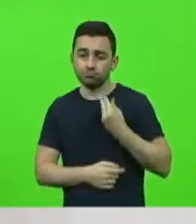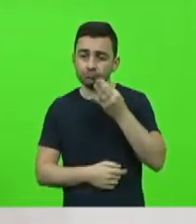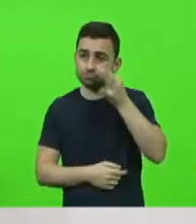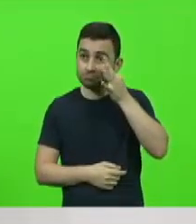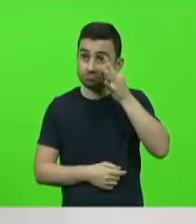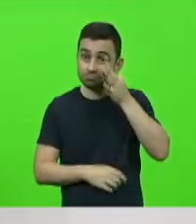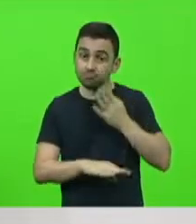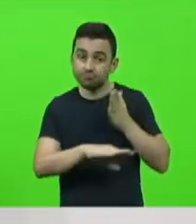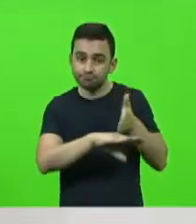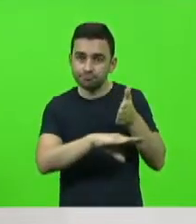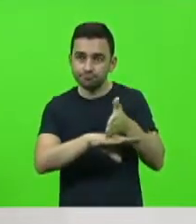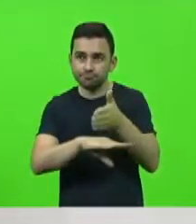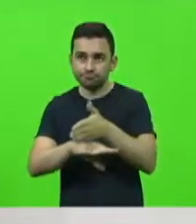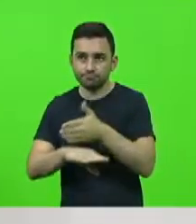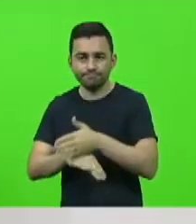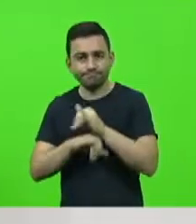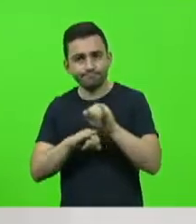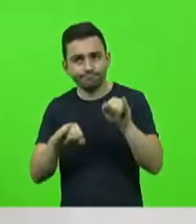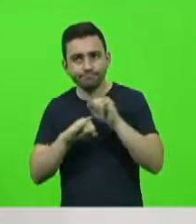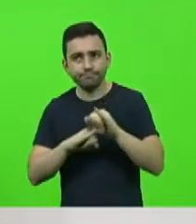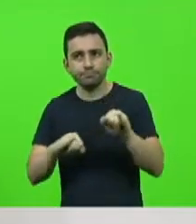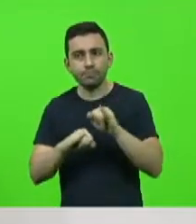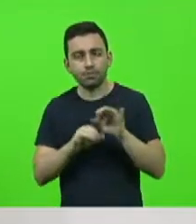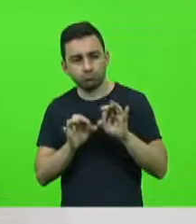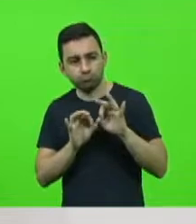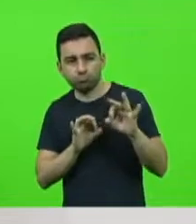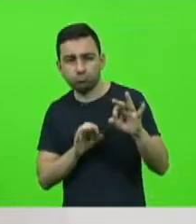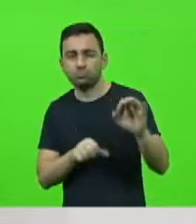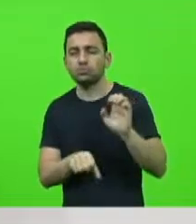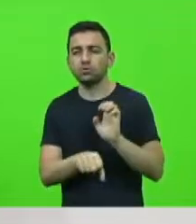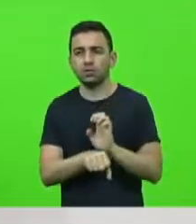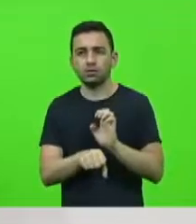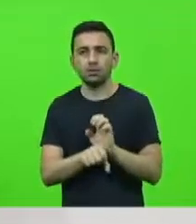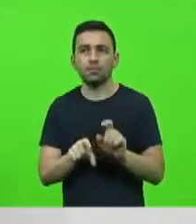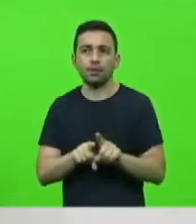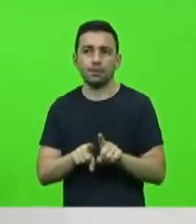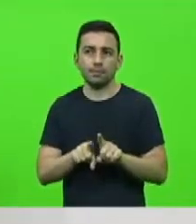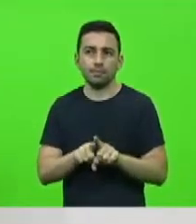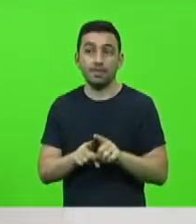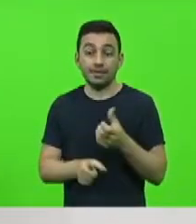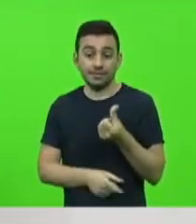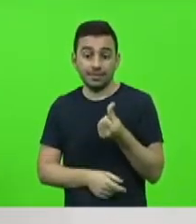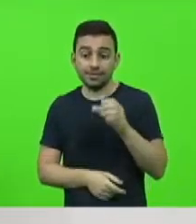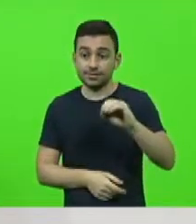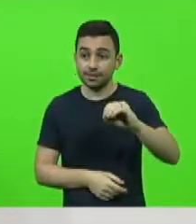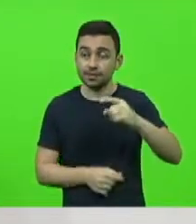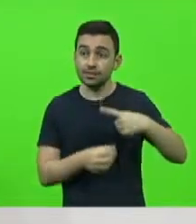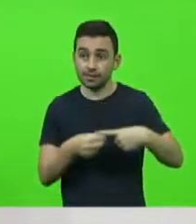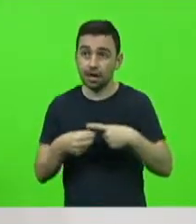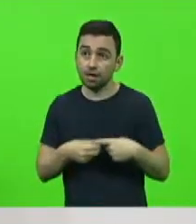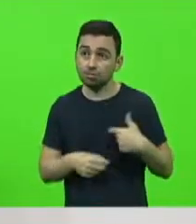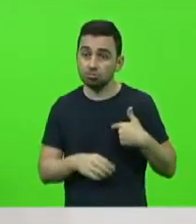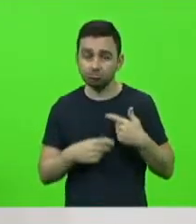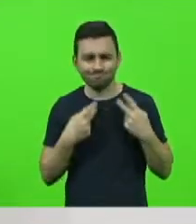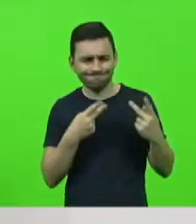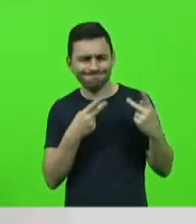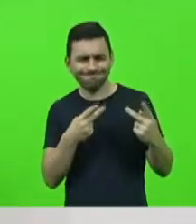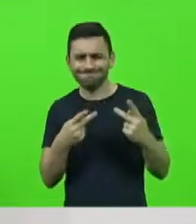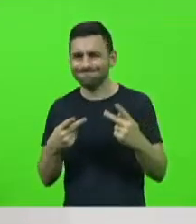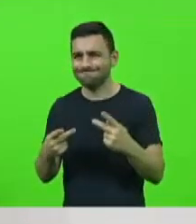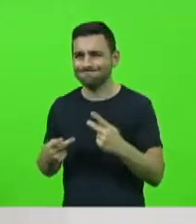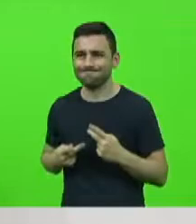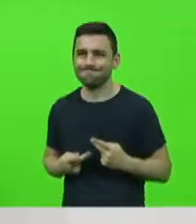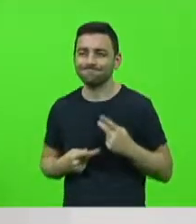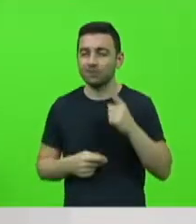bases e levando a nossa mensagem ao interior do nosso Estado, em mais de 60 municípios visitados em 60 dias de atuação. E